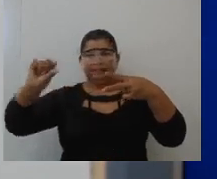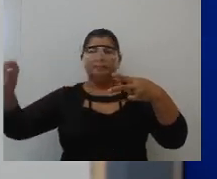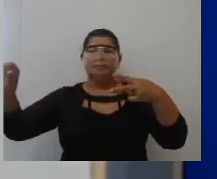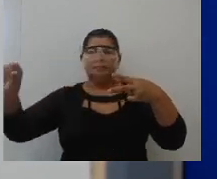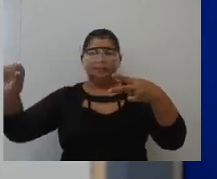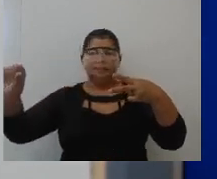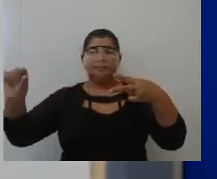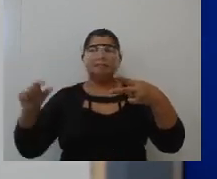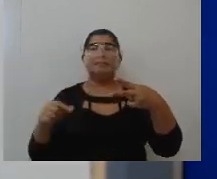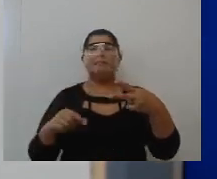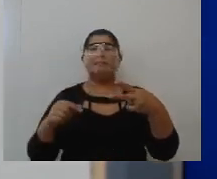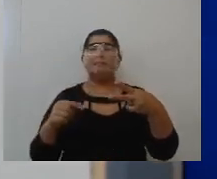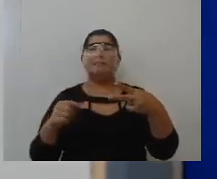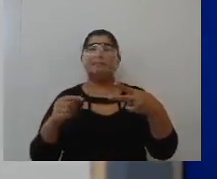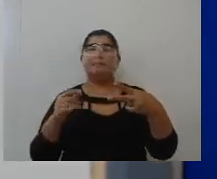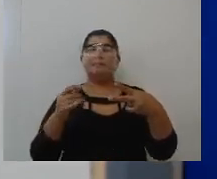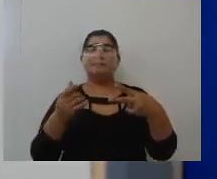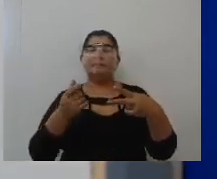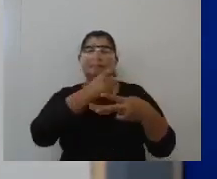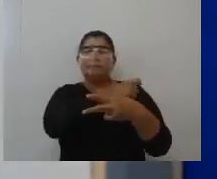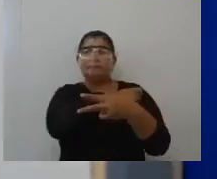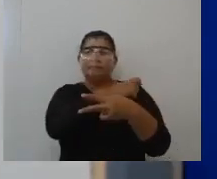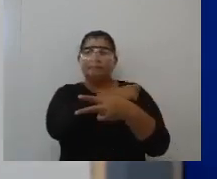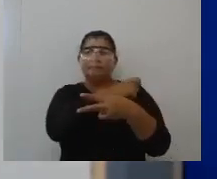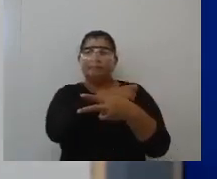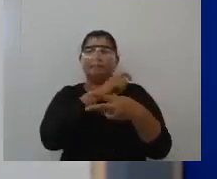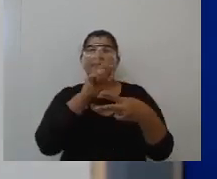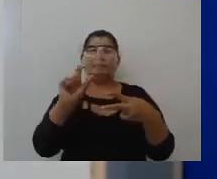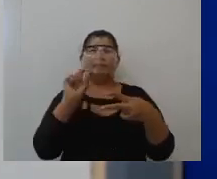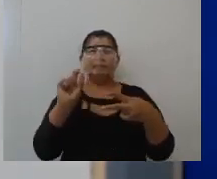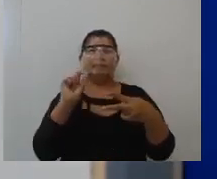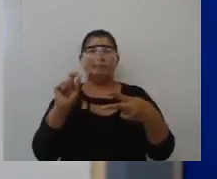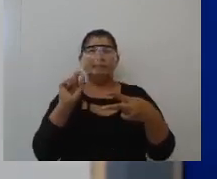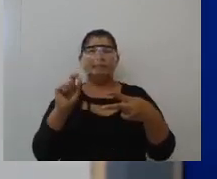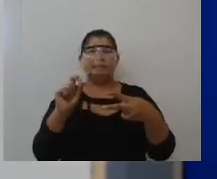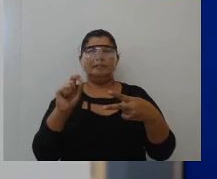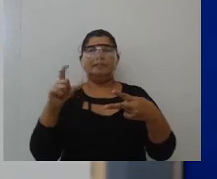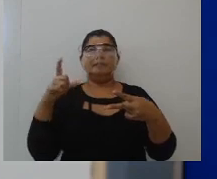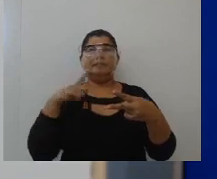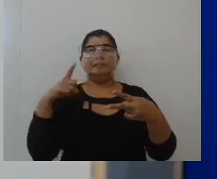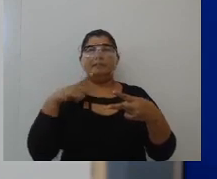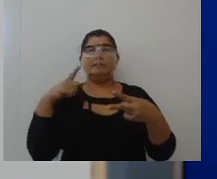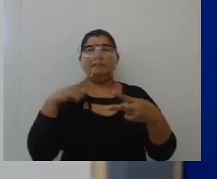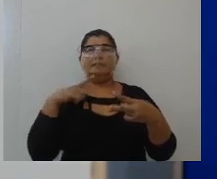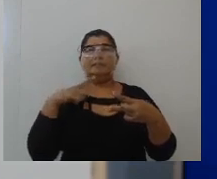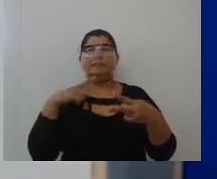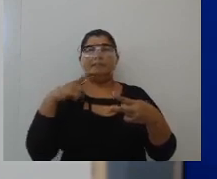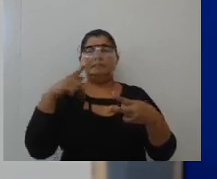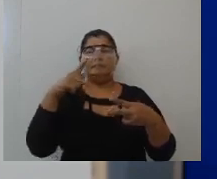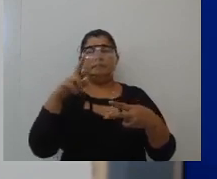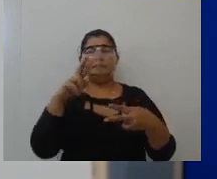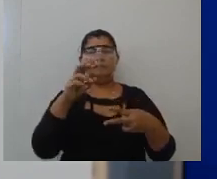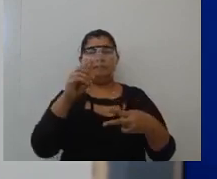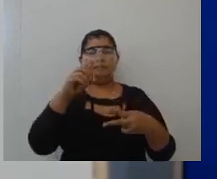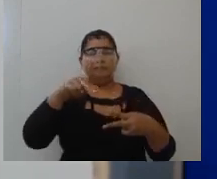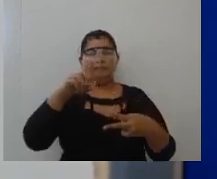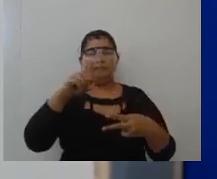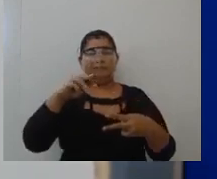nesse primeiro exemplo, o exemplo do aluno, nesse primeiro que, eu tenho um